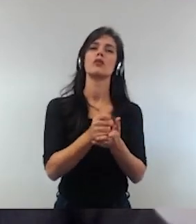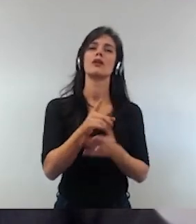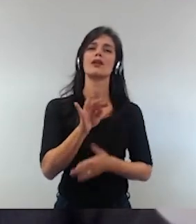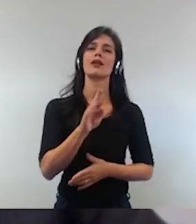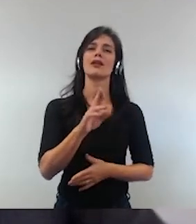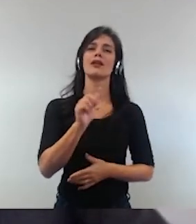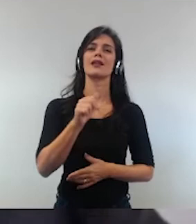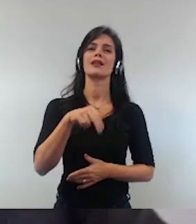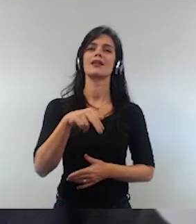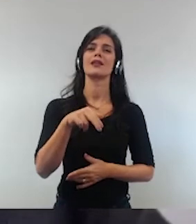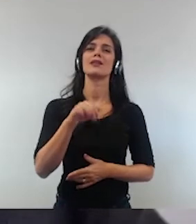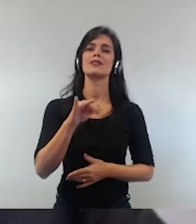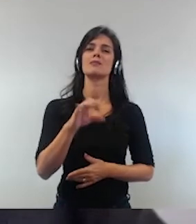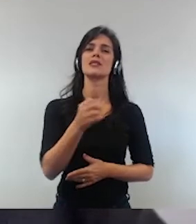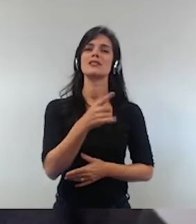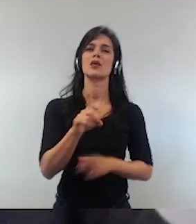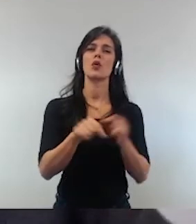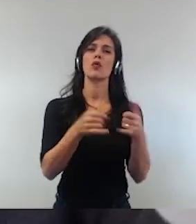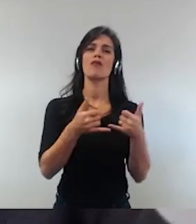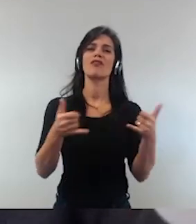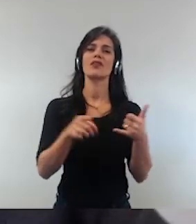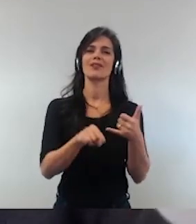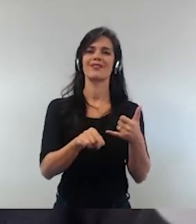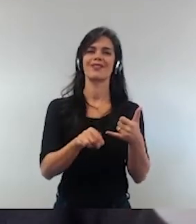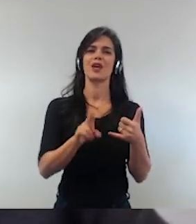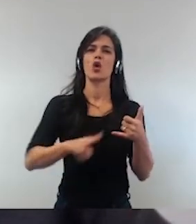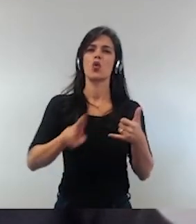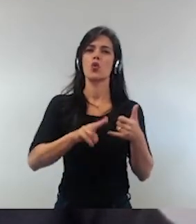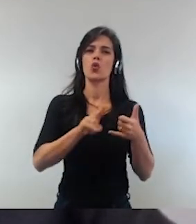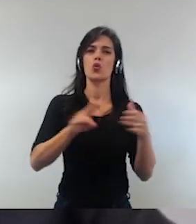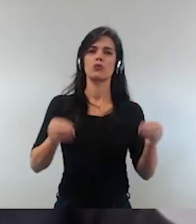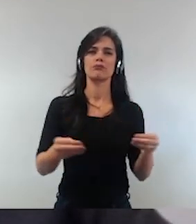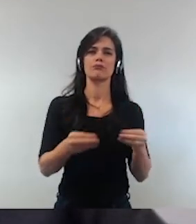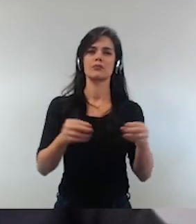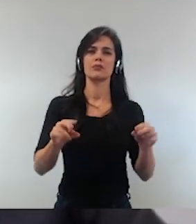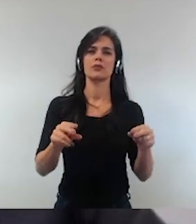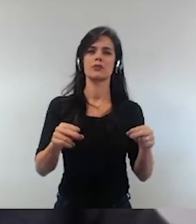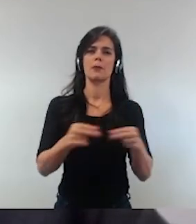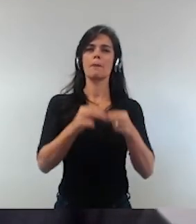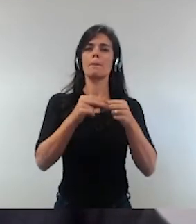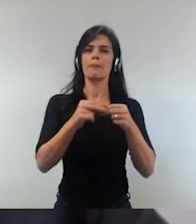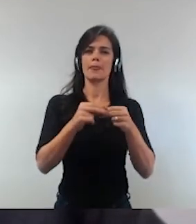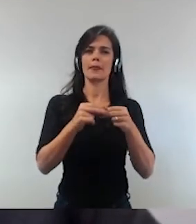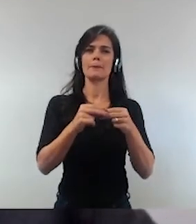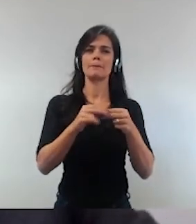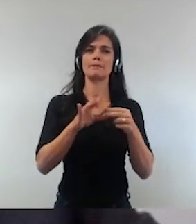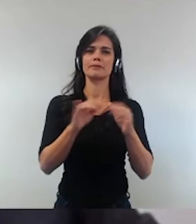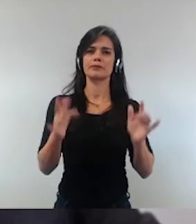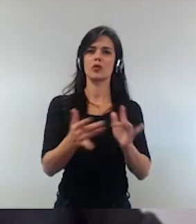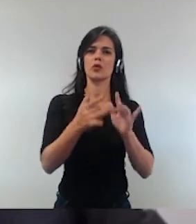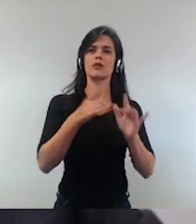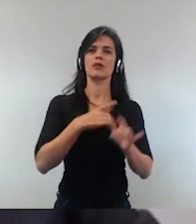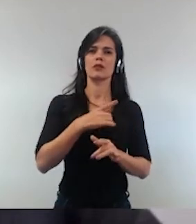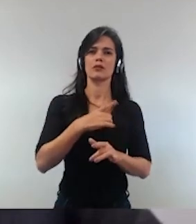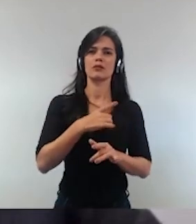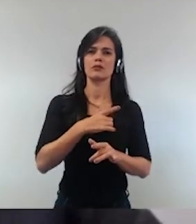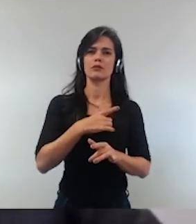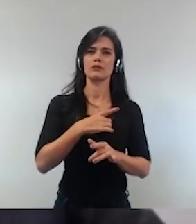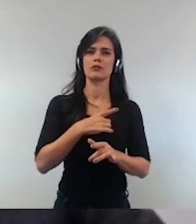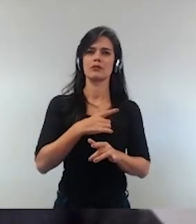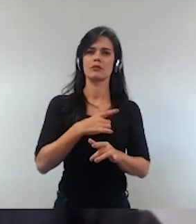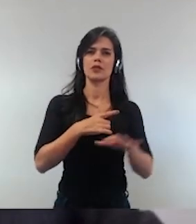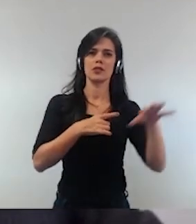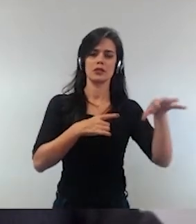simplesmente recebe pelo fio, né? Ela recebe pelo contrato de uso e conexão do sistema de transmissão de quem se conecta a ela, o gerador e o